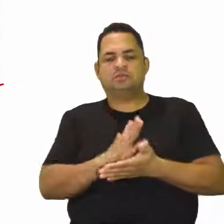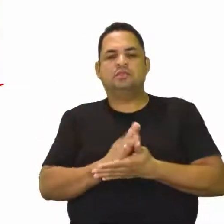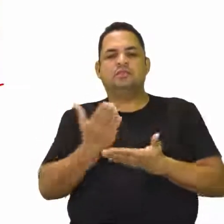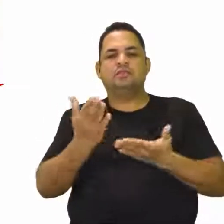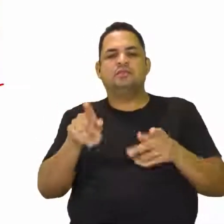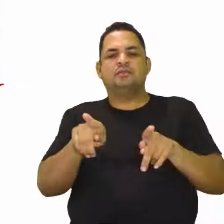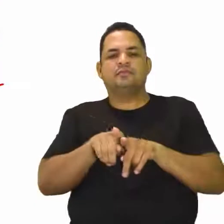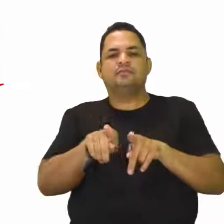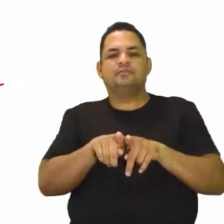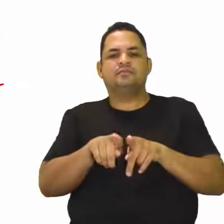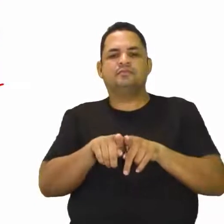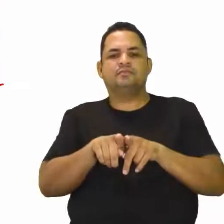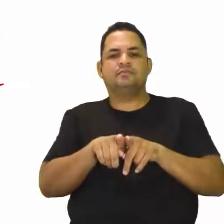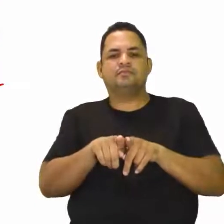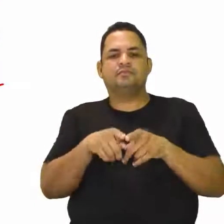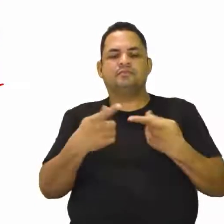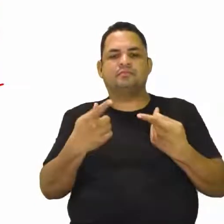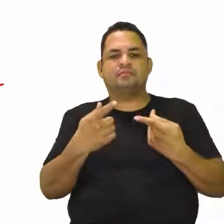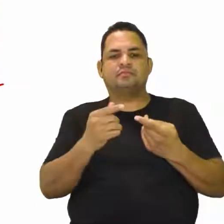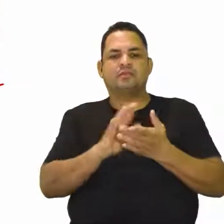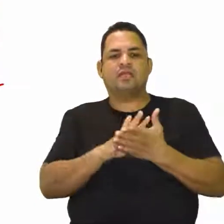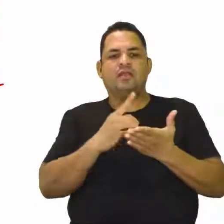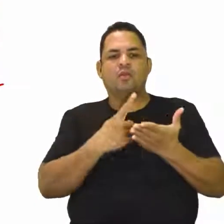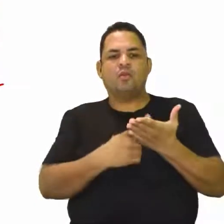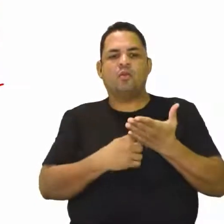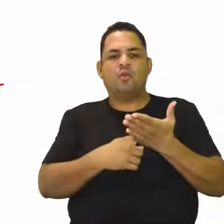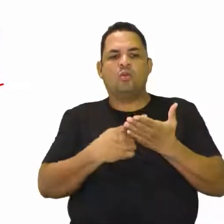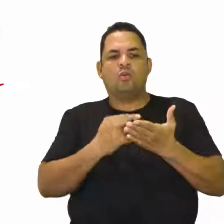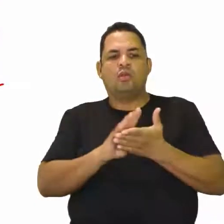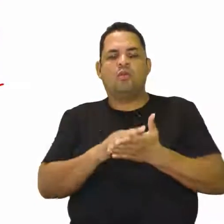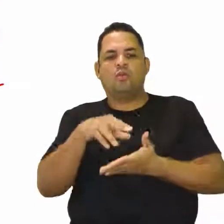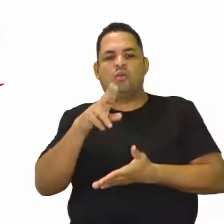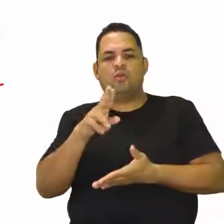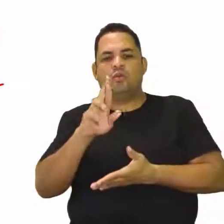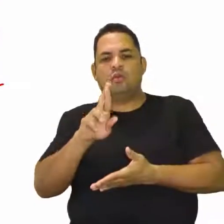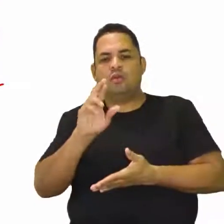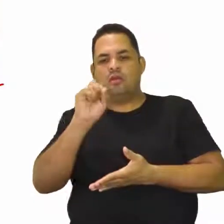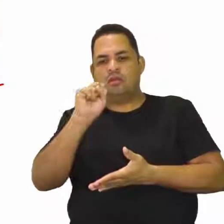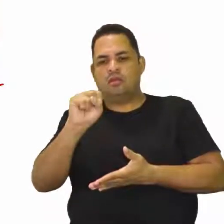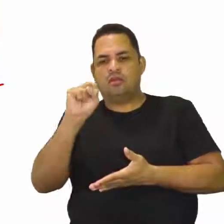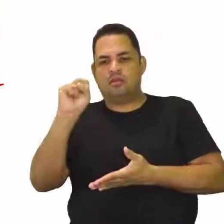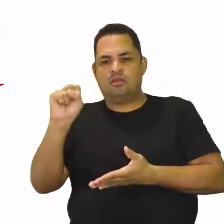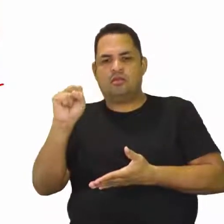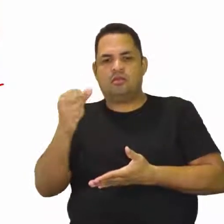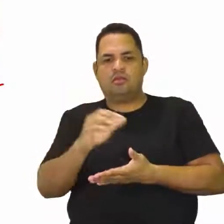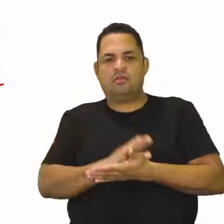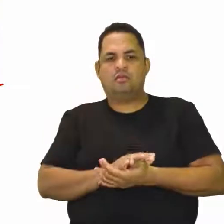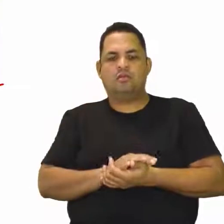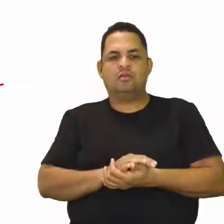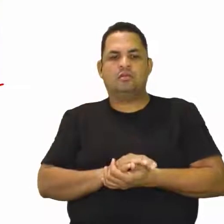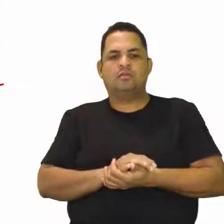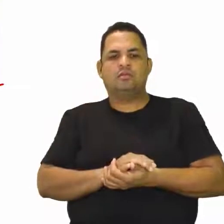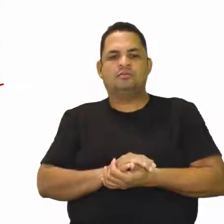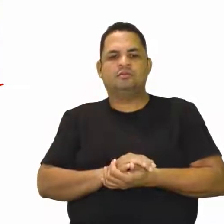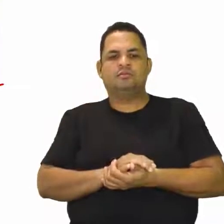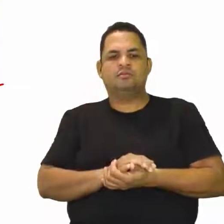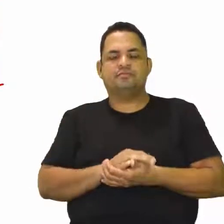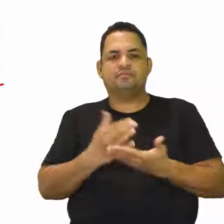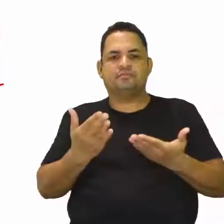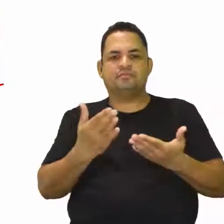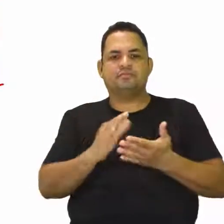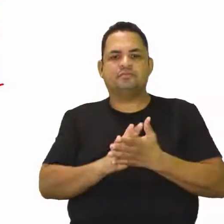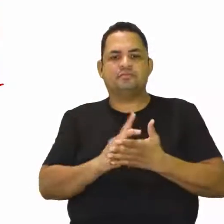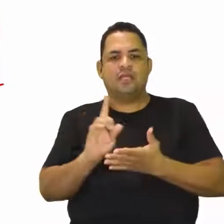ele também vai assinar um pacto com a União Soviética, o Pacto de Brest-Litovsk,